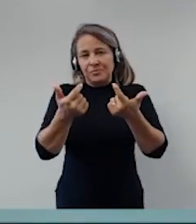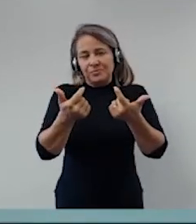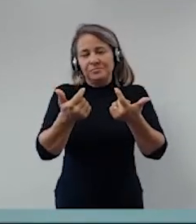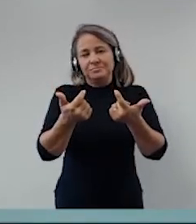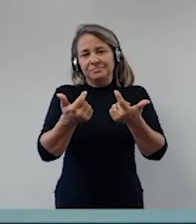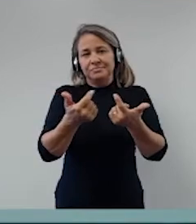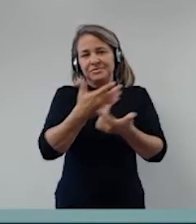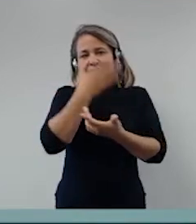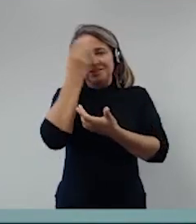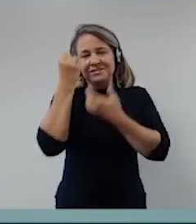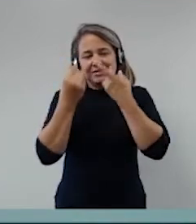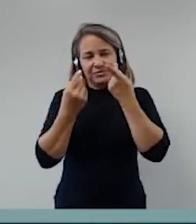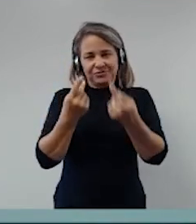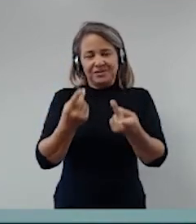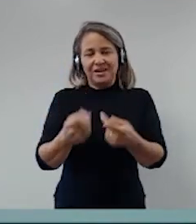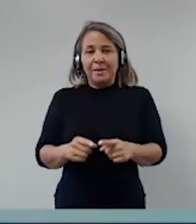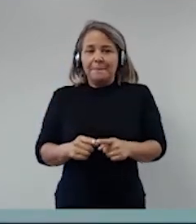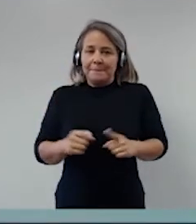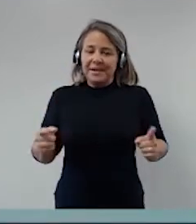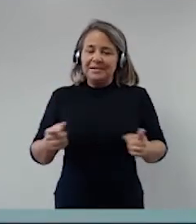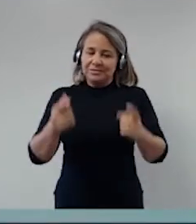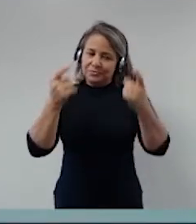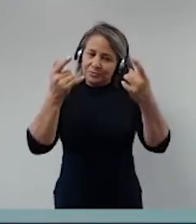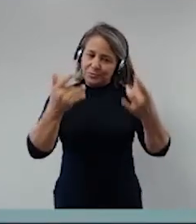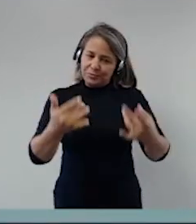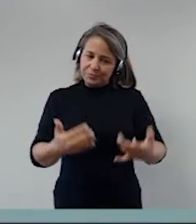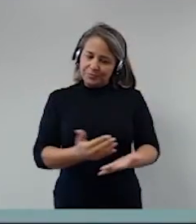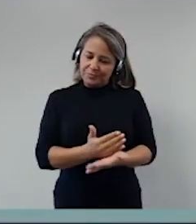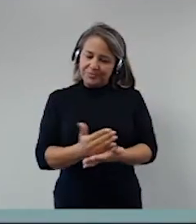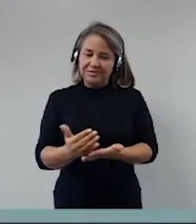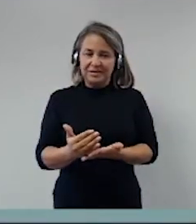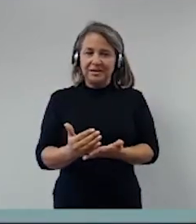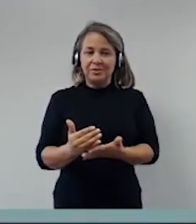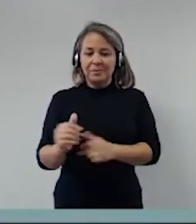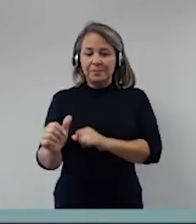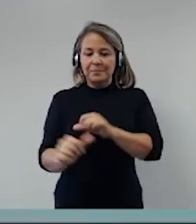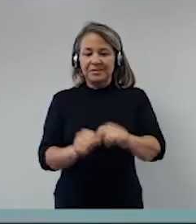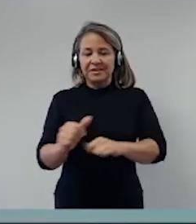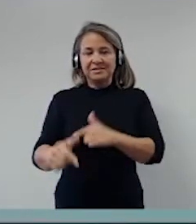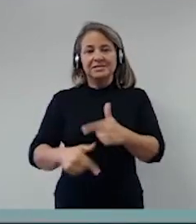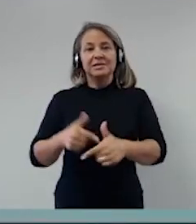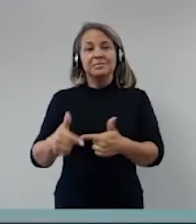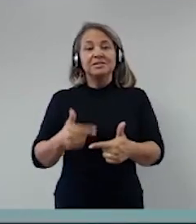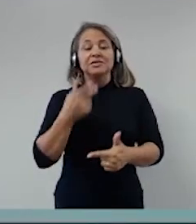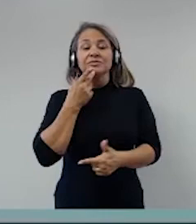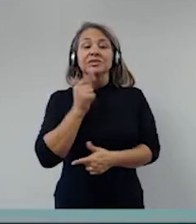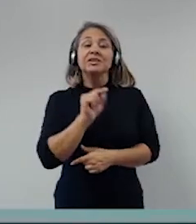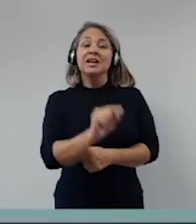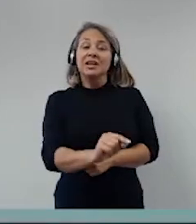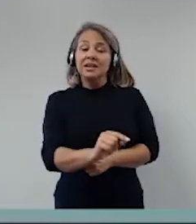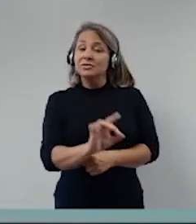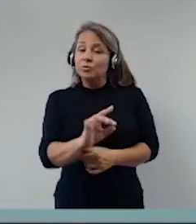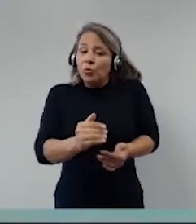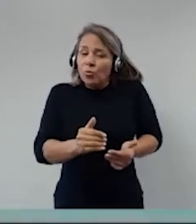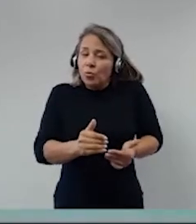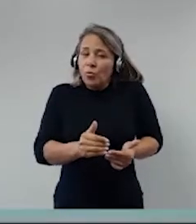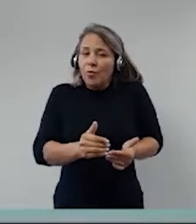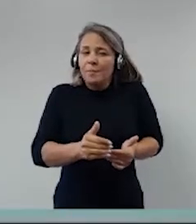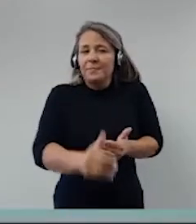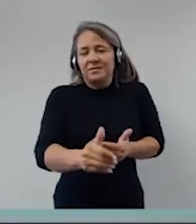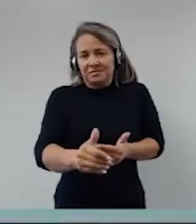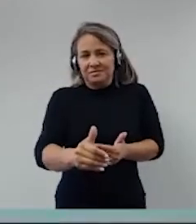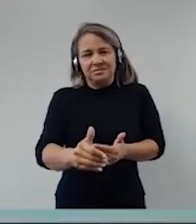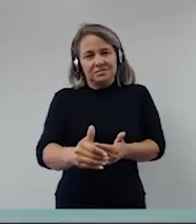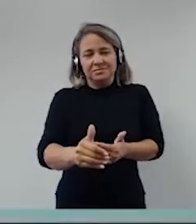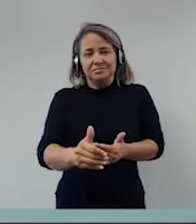dito. Mas eu começaria trazendo a reforma trabalhista e dizendo que ali foi apenas um pontapé